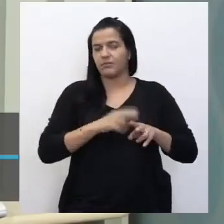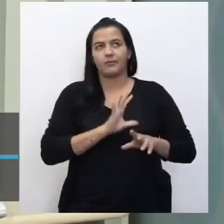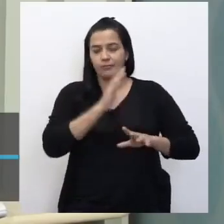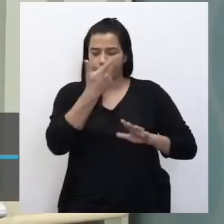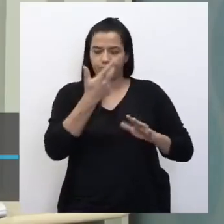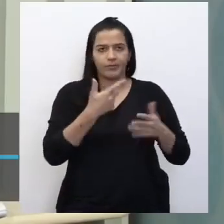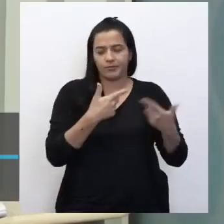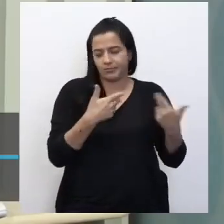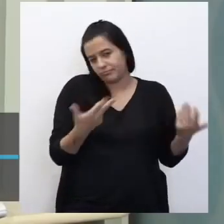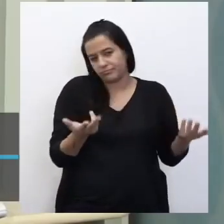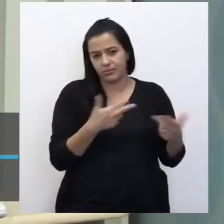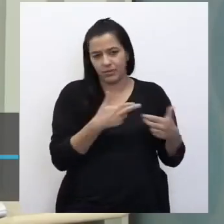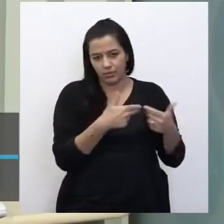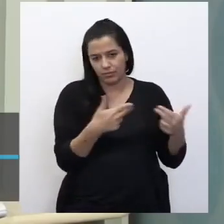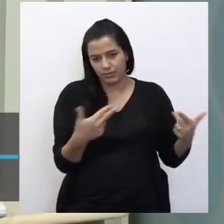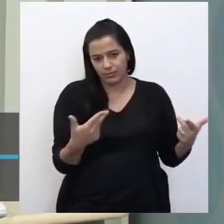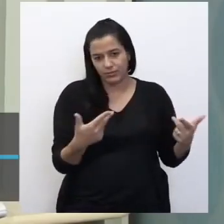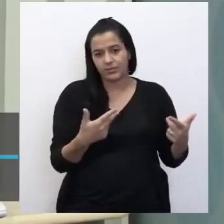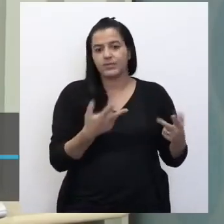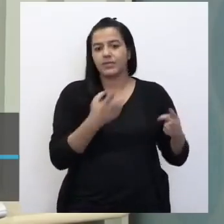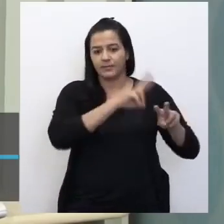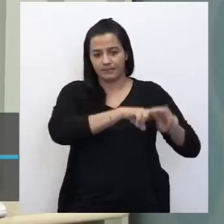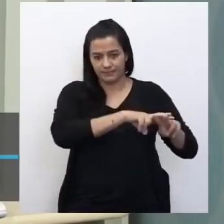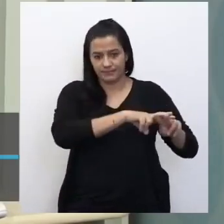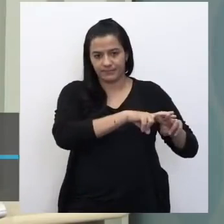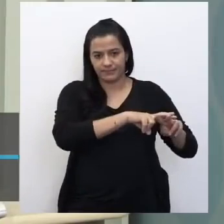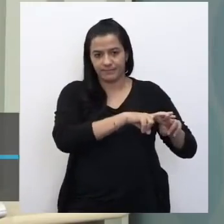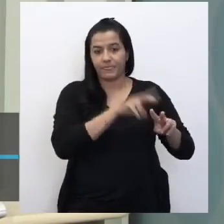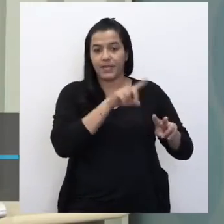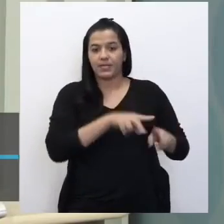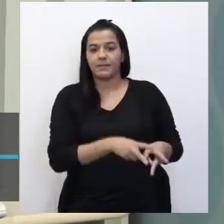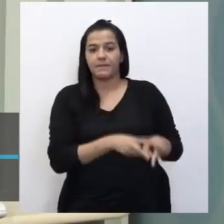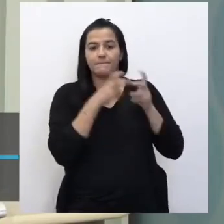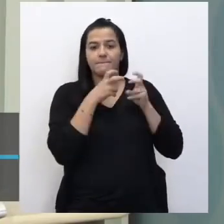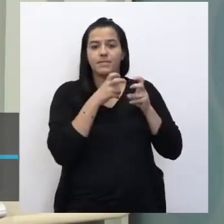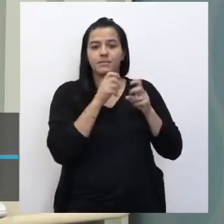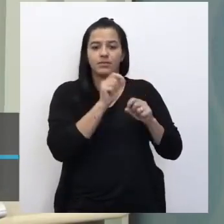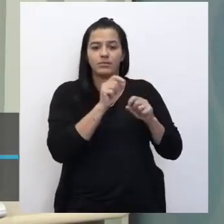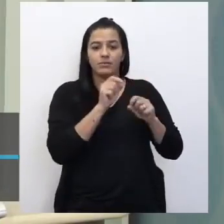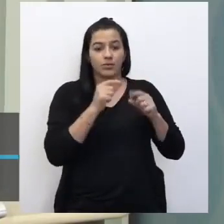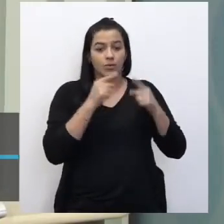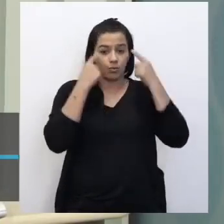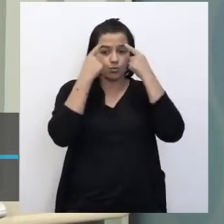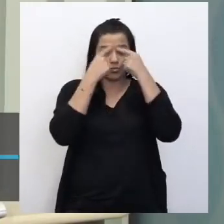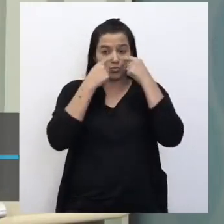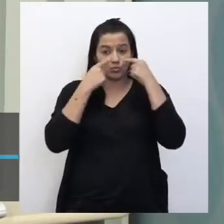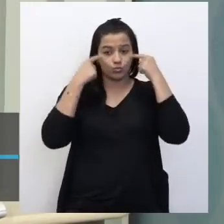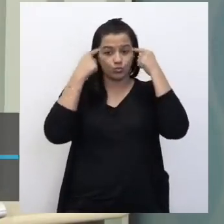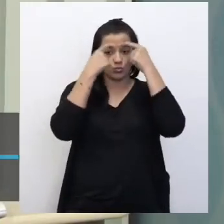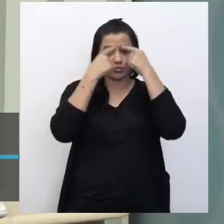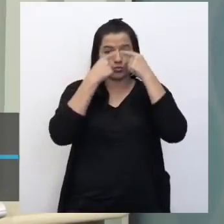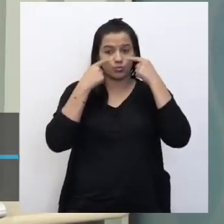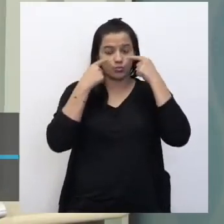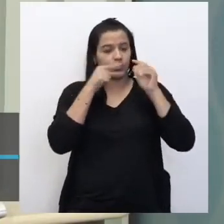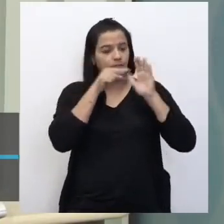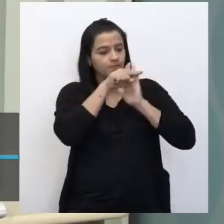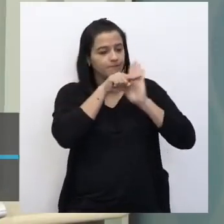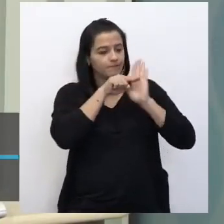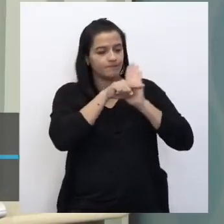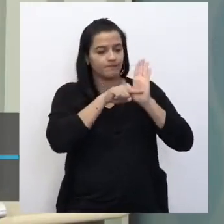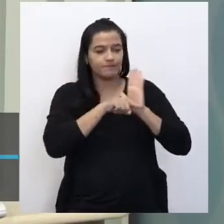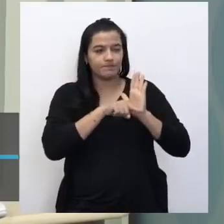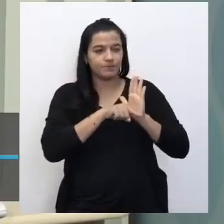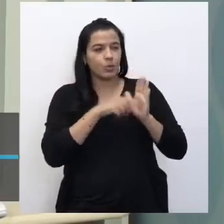motivo. E aí ele percebe, examinando os olhos, né, o formato